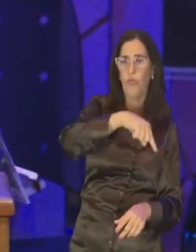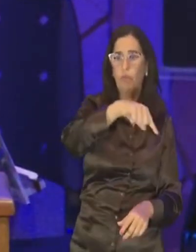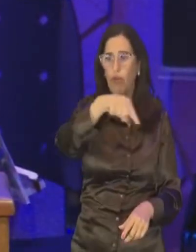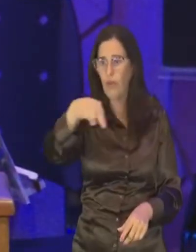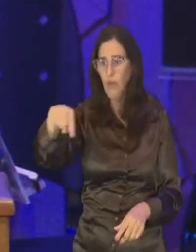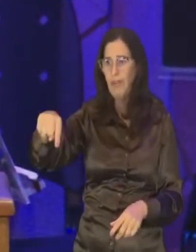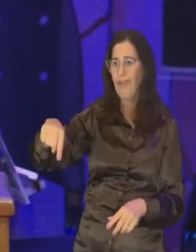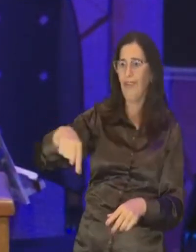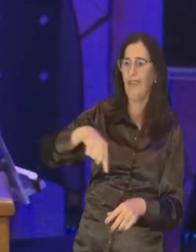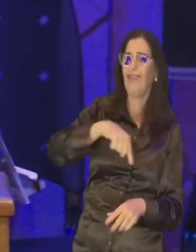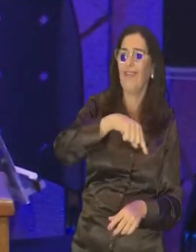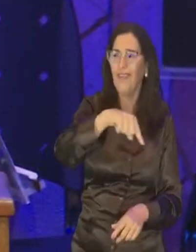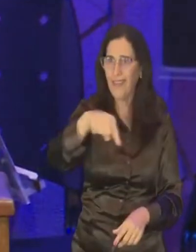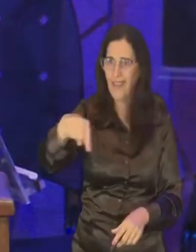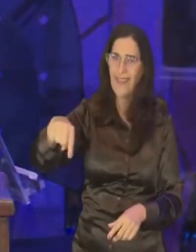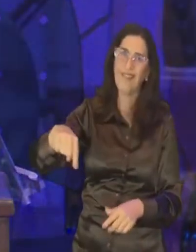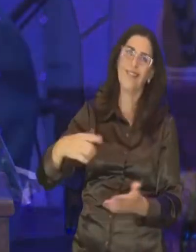ali.